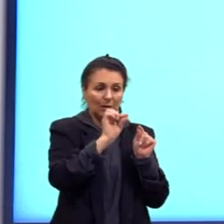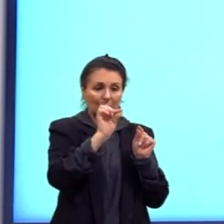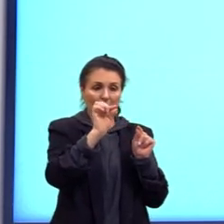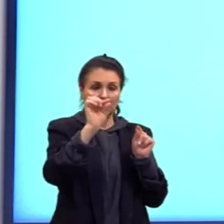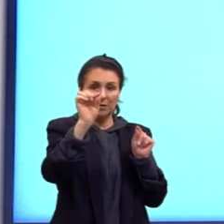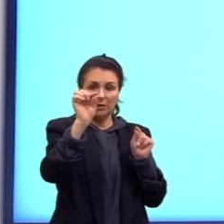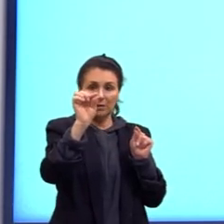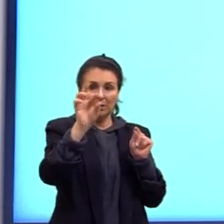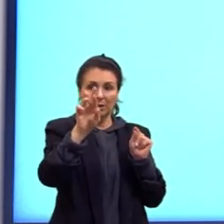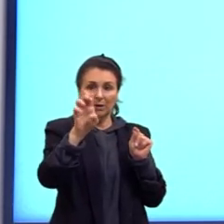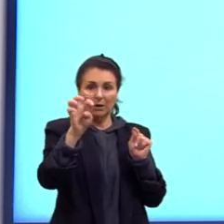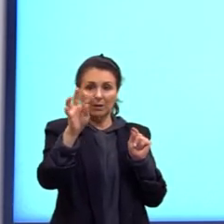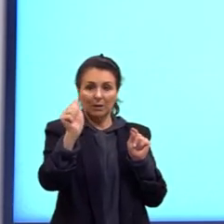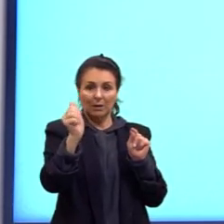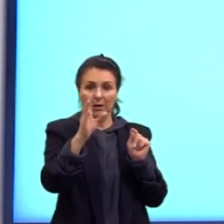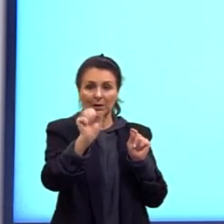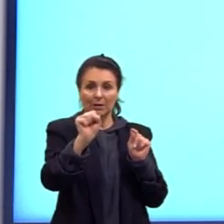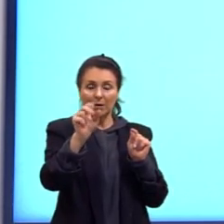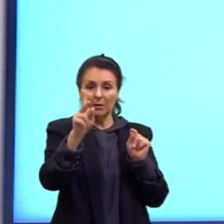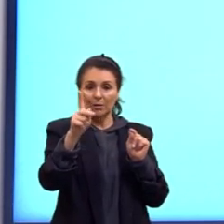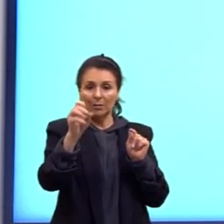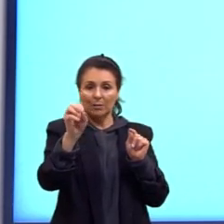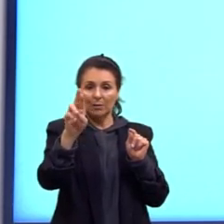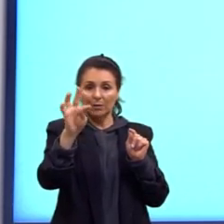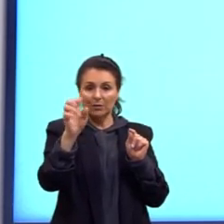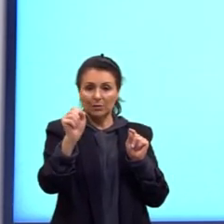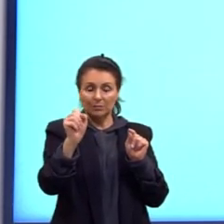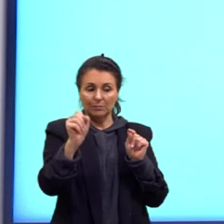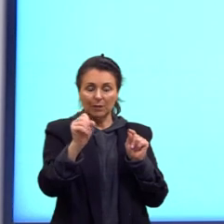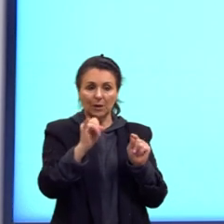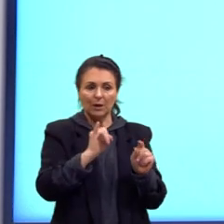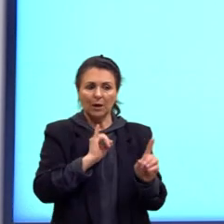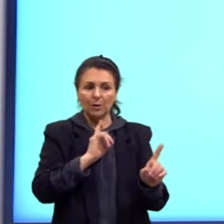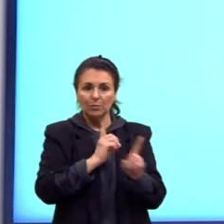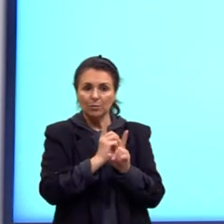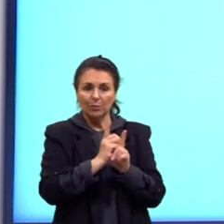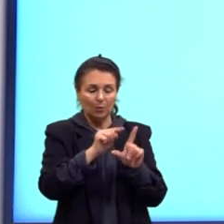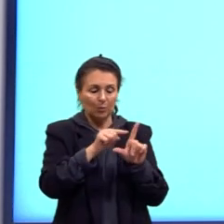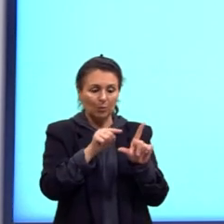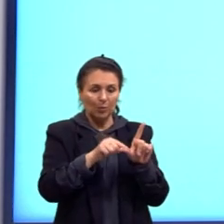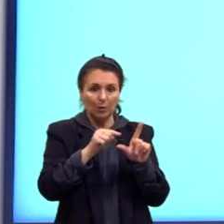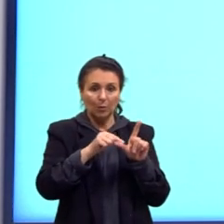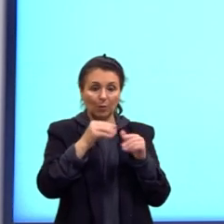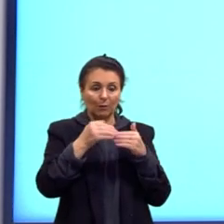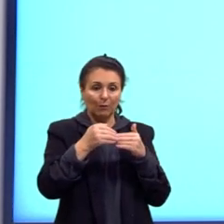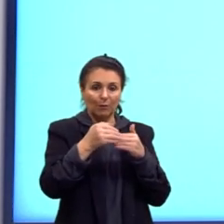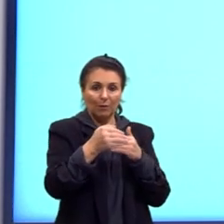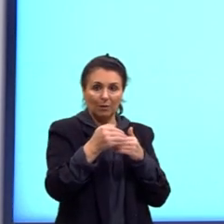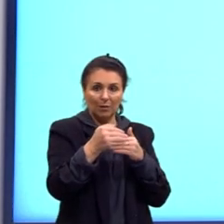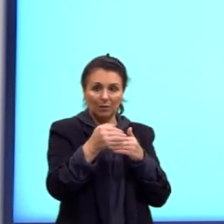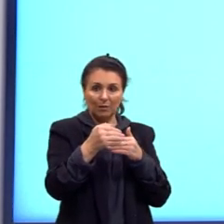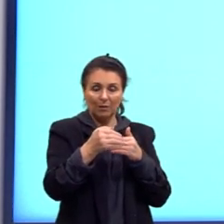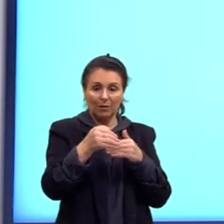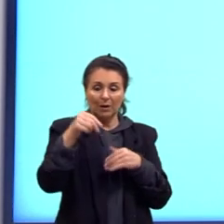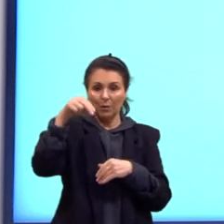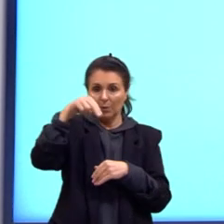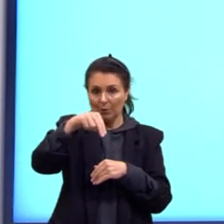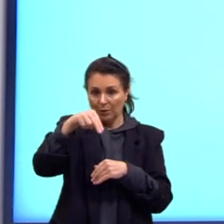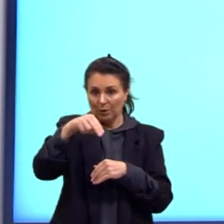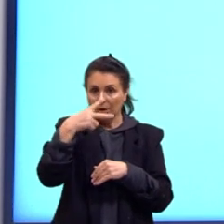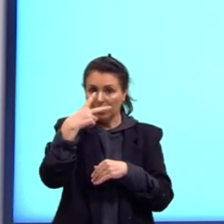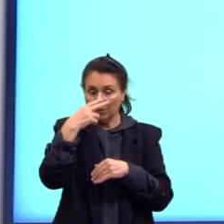então a reta suporte identificado o ângulo externo então de novo este ângulo externo aqui e n